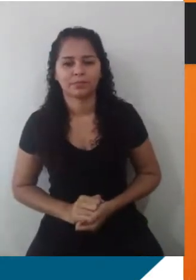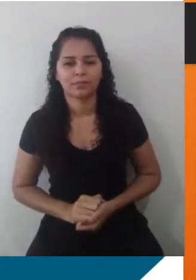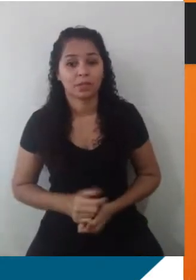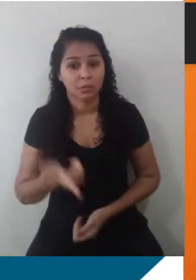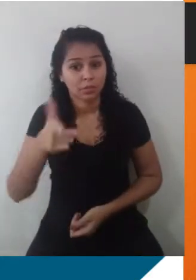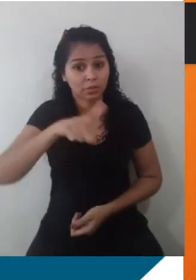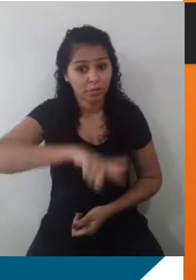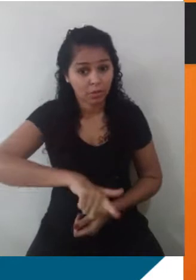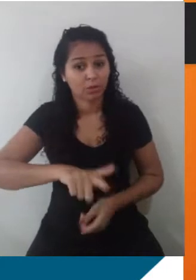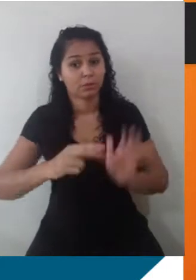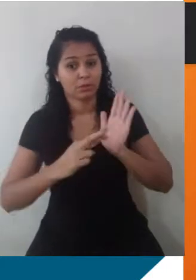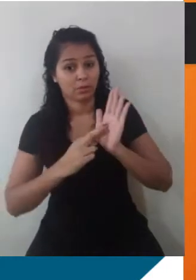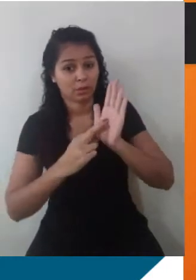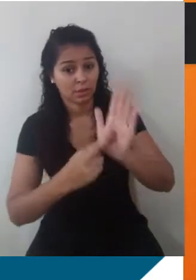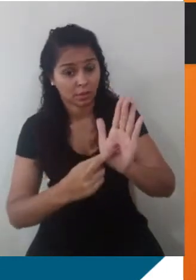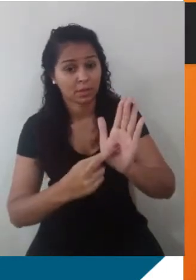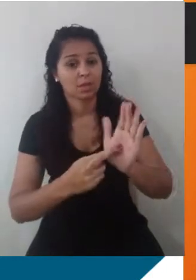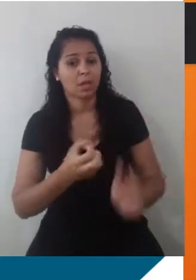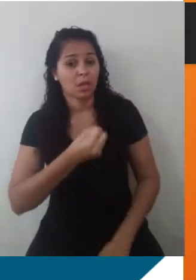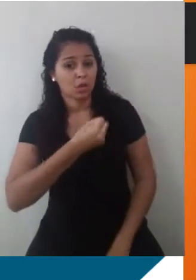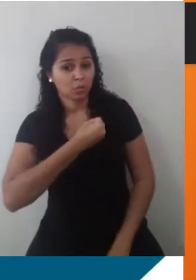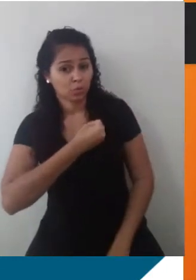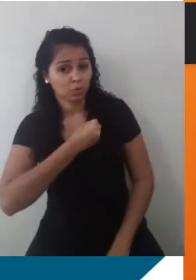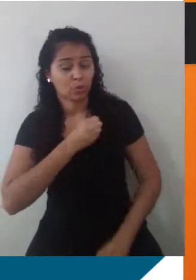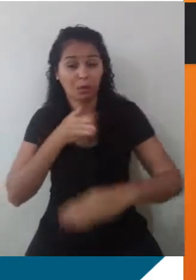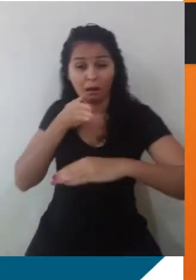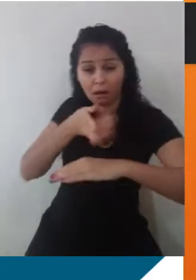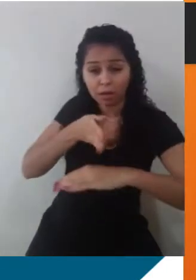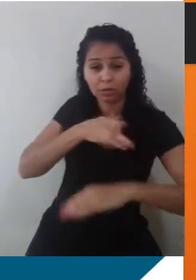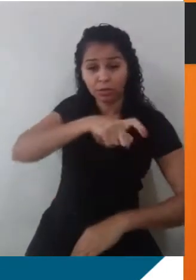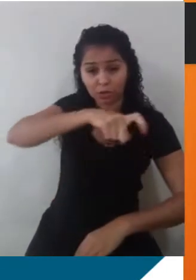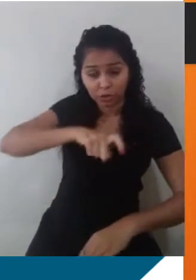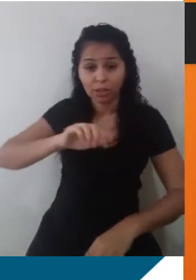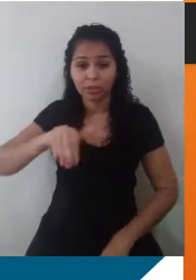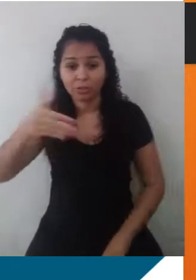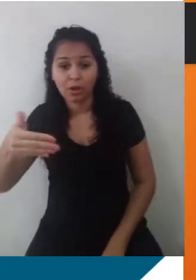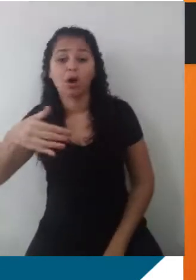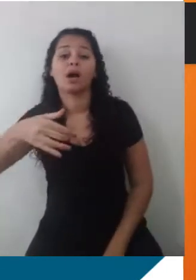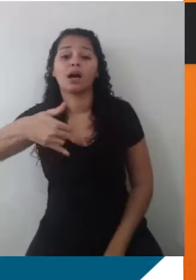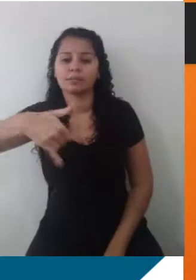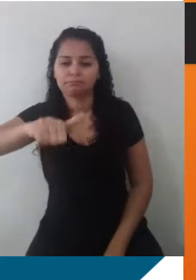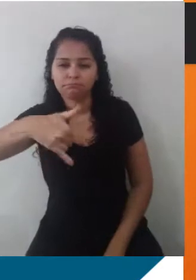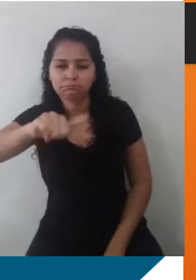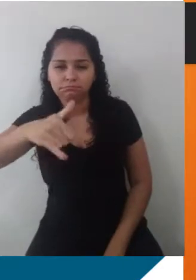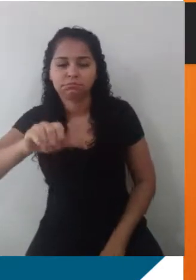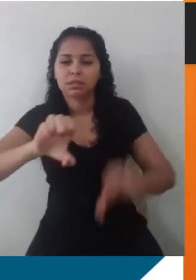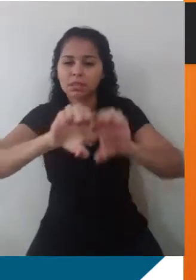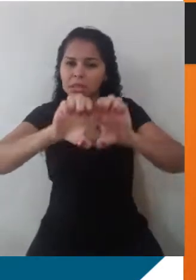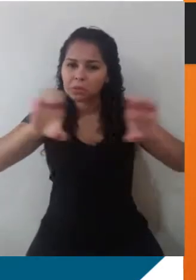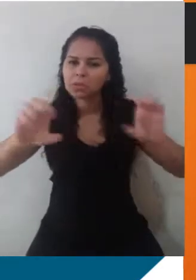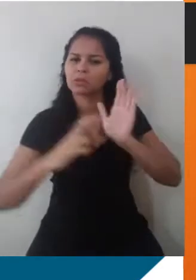Mais uma vez, a gente vai representar os valores de entrada pela letra X, os de saída pela letra Y, e a expressão